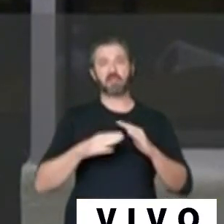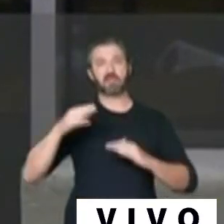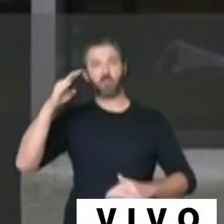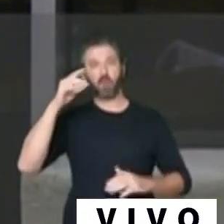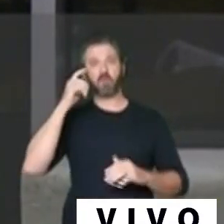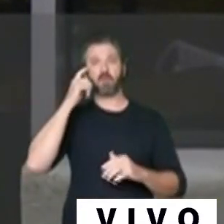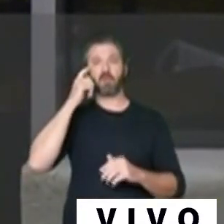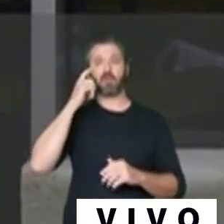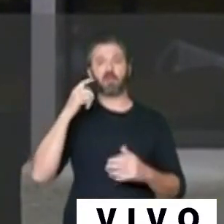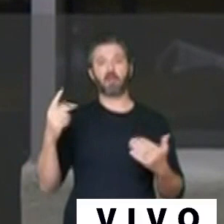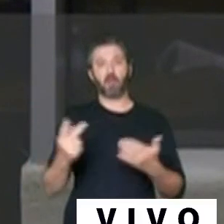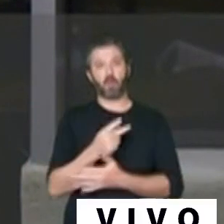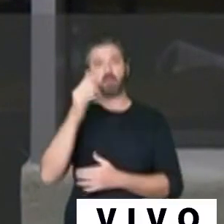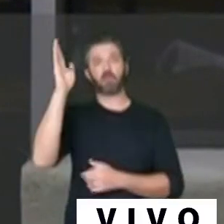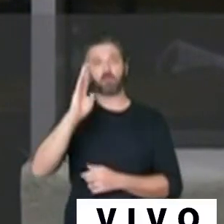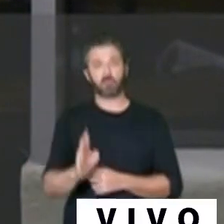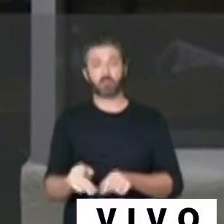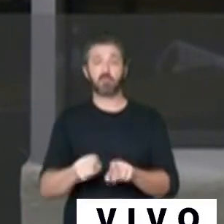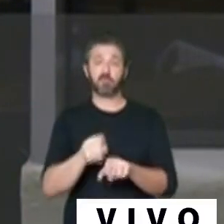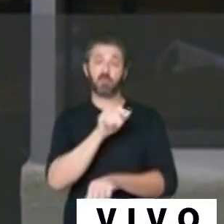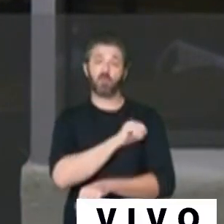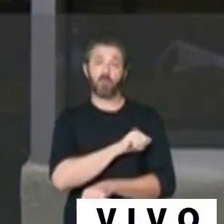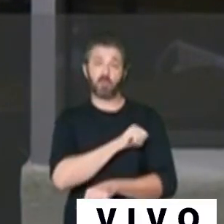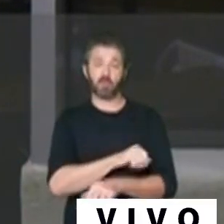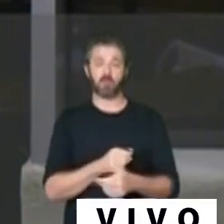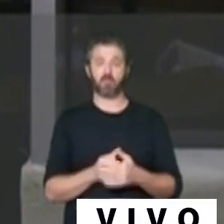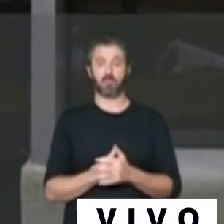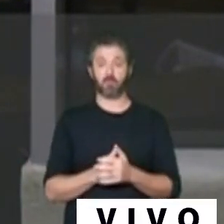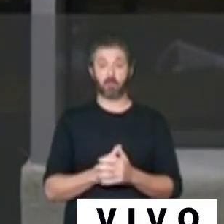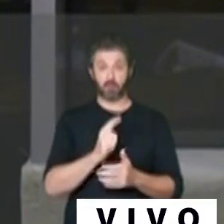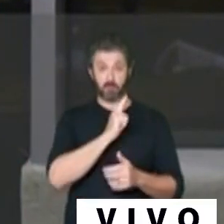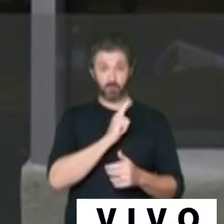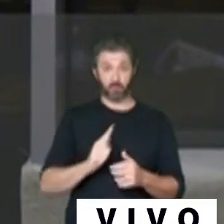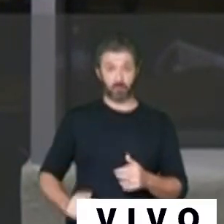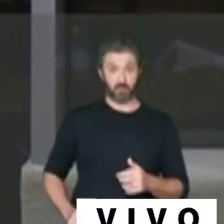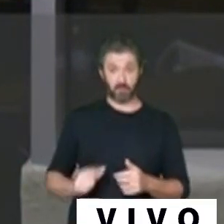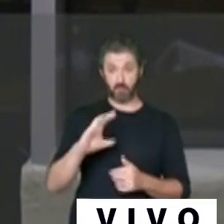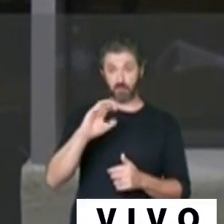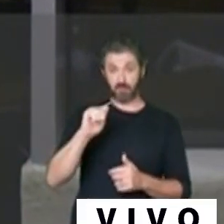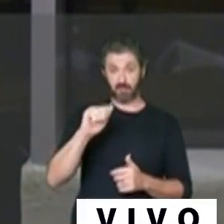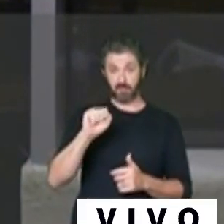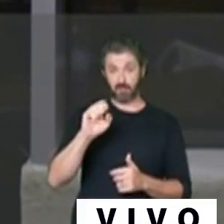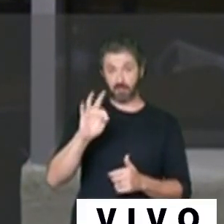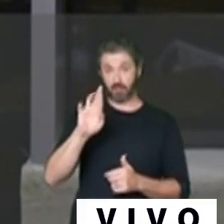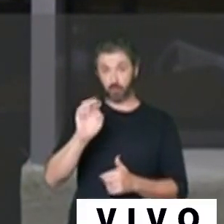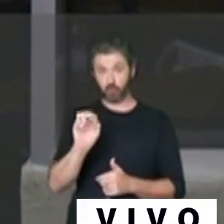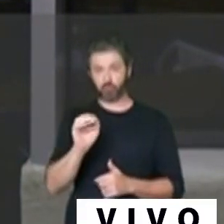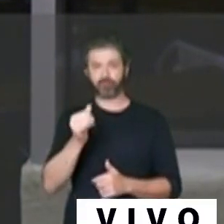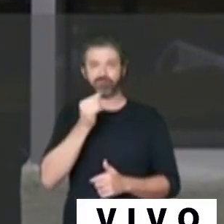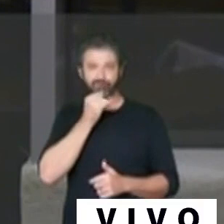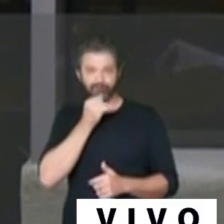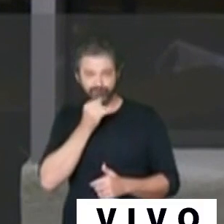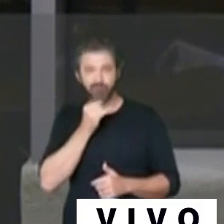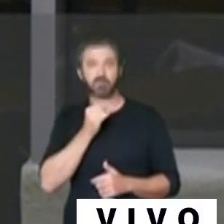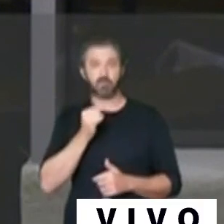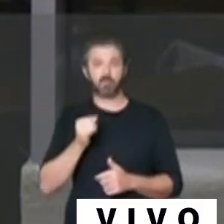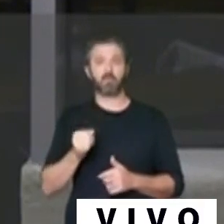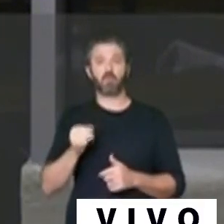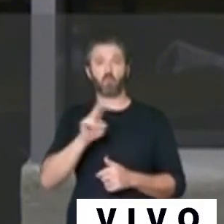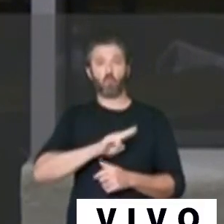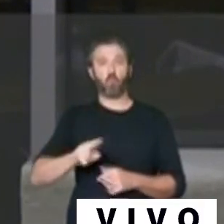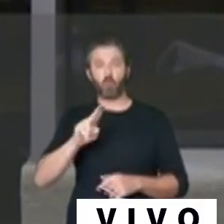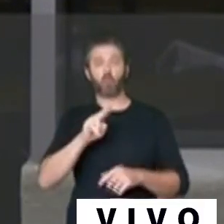estava dividida em relação a esse projeto e nos bastidores afirmava que não iria se opor a um projeto que